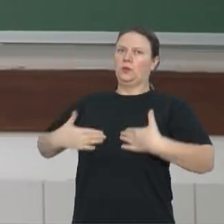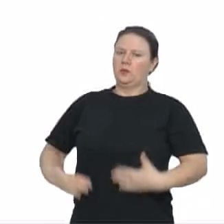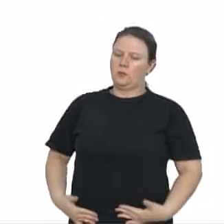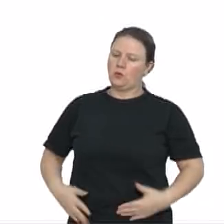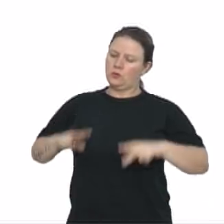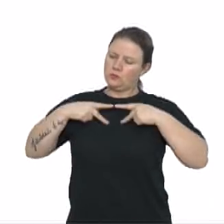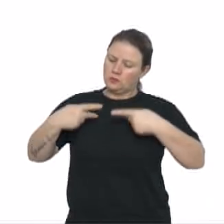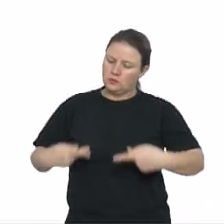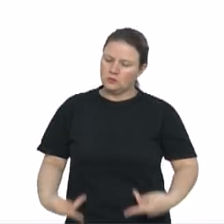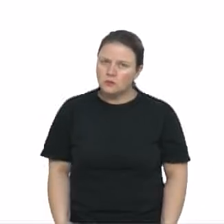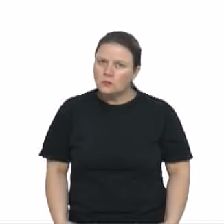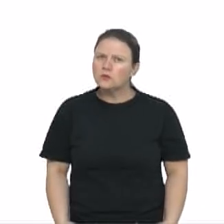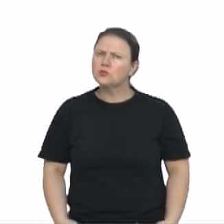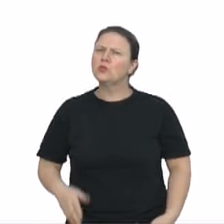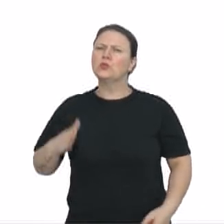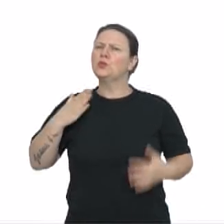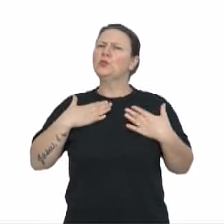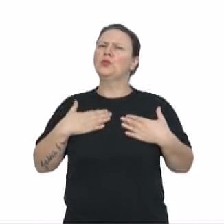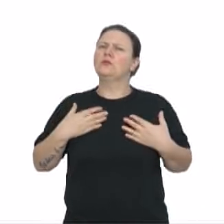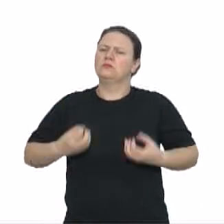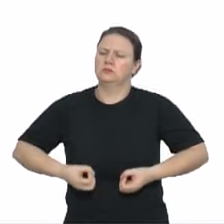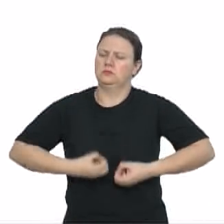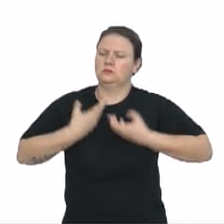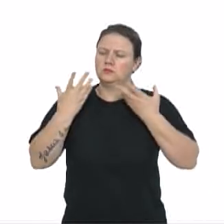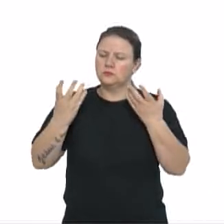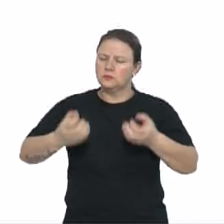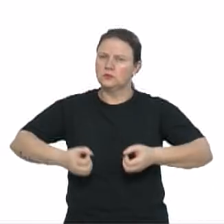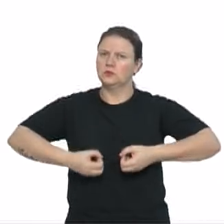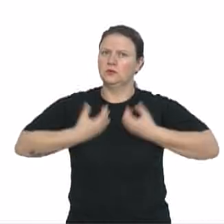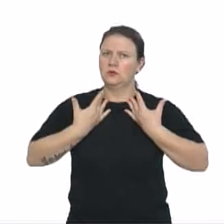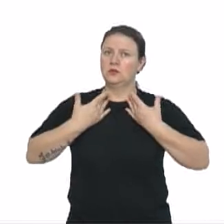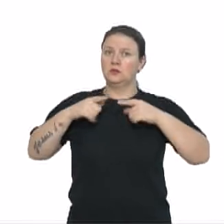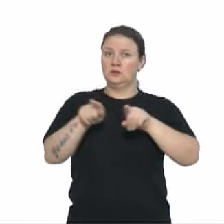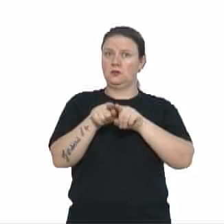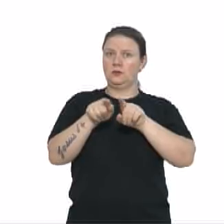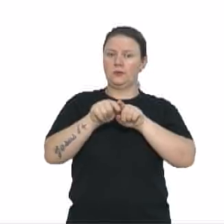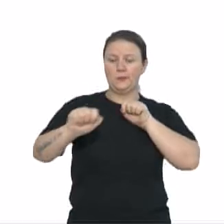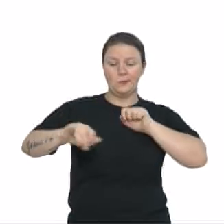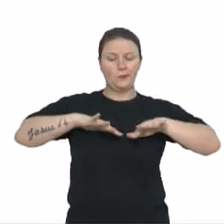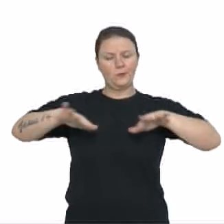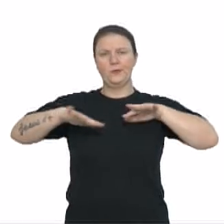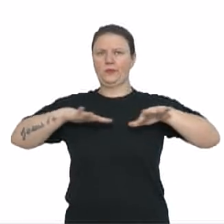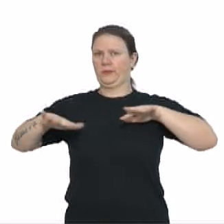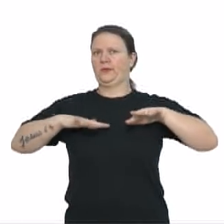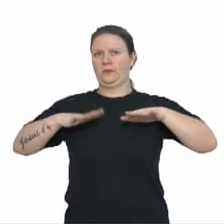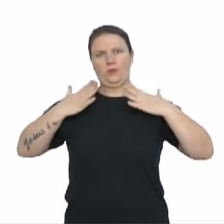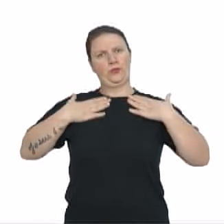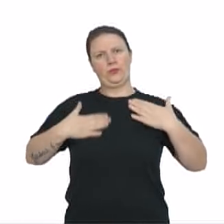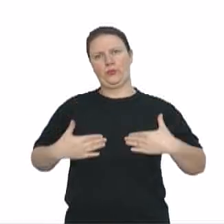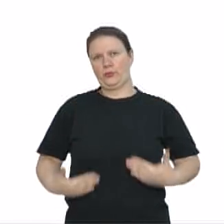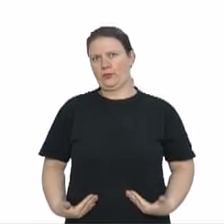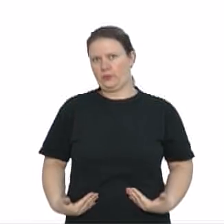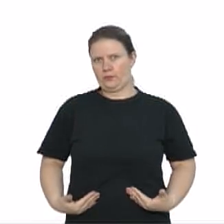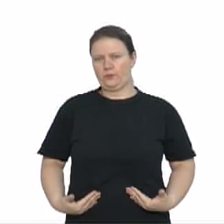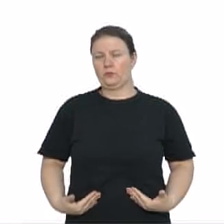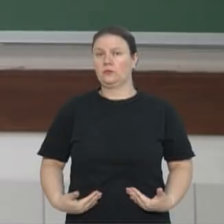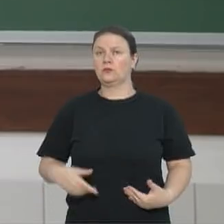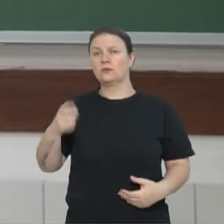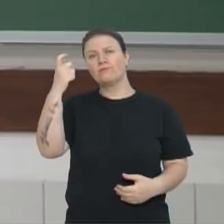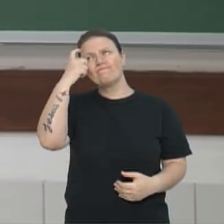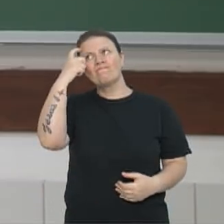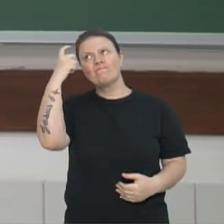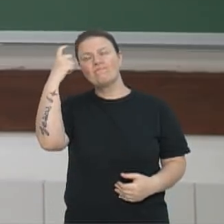trabalhando a materialidade expressiva e móvel desse corpo. Quando eu falo de corpo humano, eu tenho que pensar